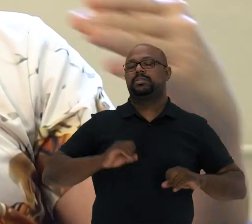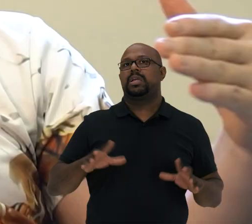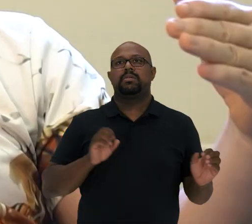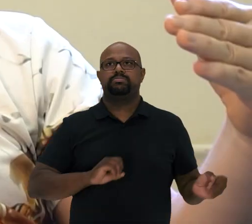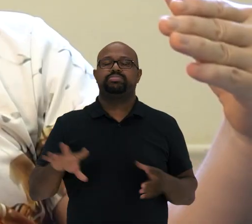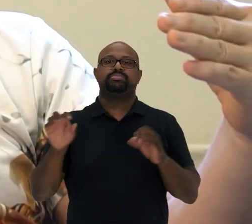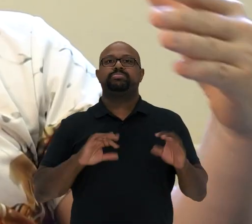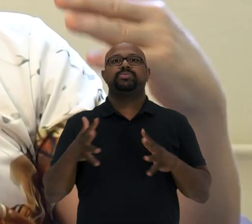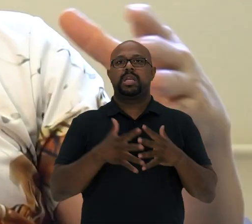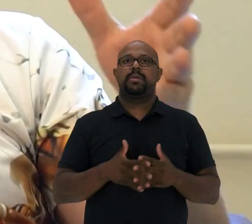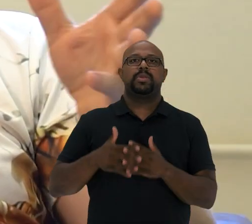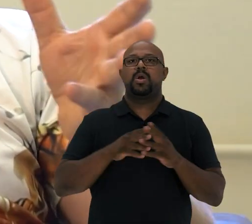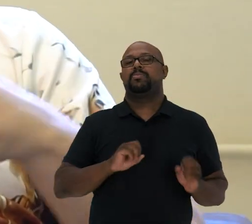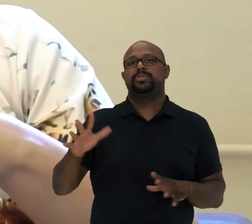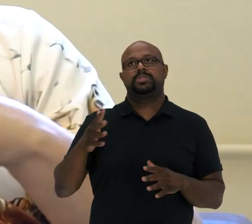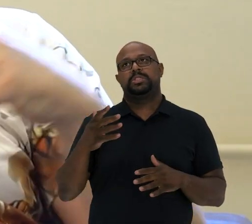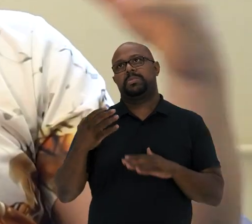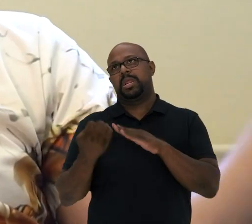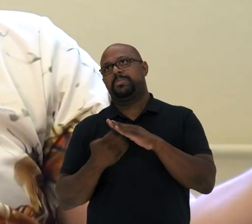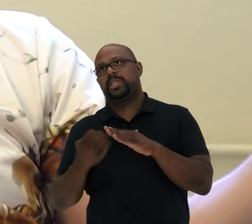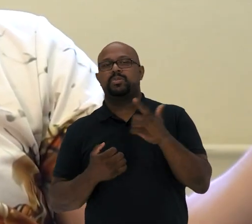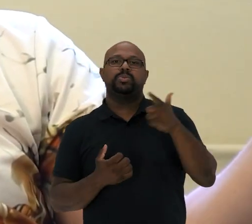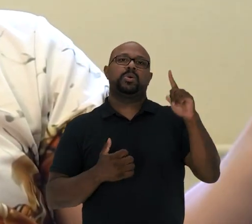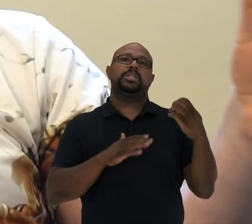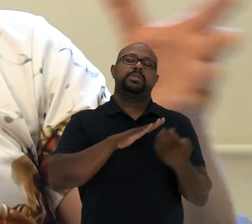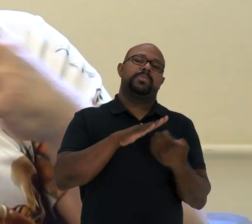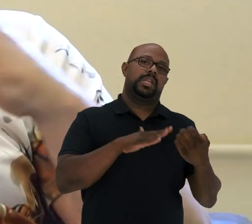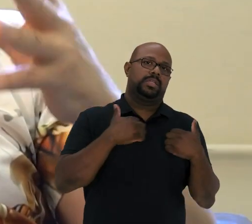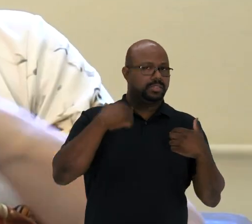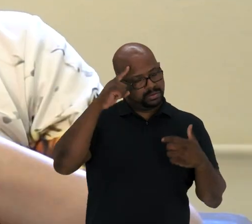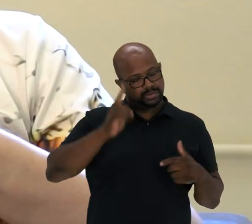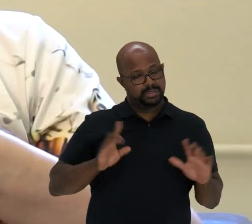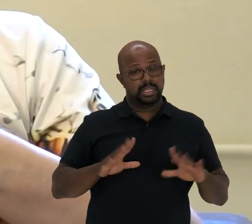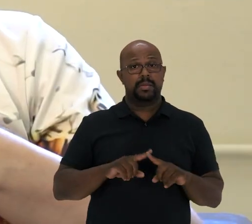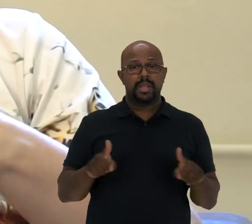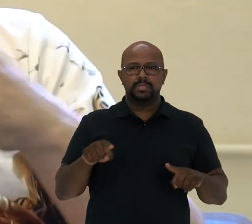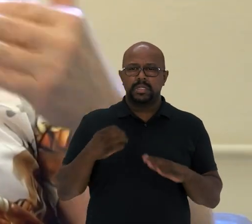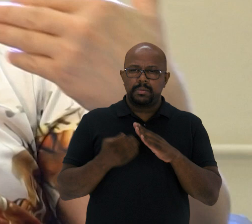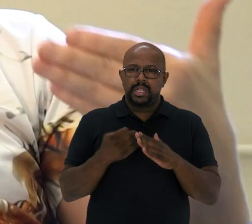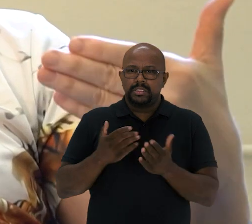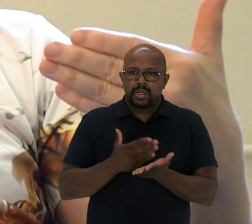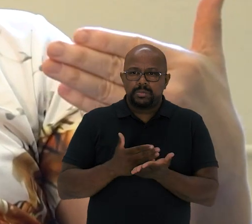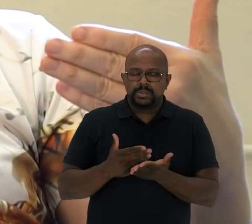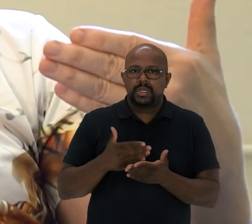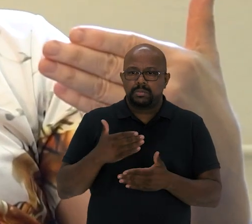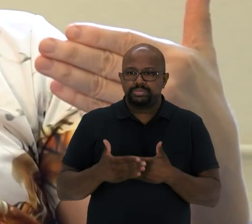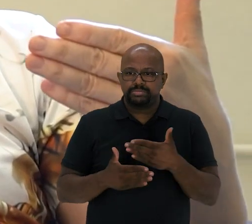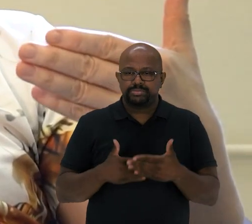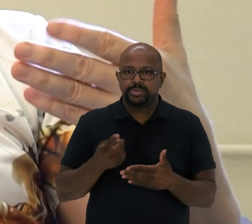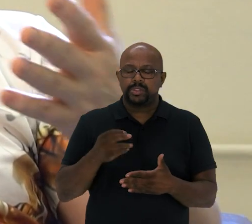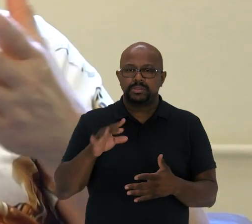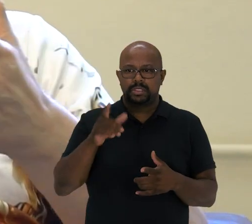lugar cargas de caminhões saindo. Não sei se pela empresa ou por outras empresas, como é que começou a funcionar. Só que quando a empresa começou a